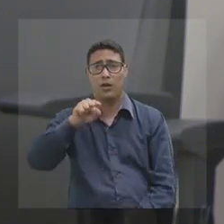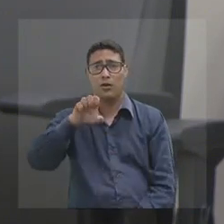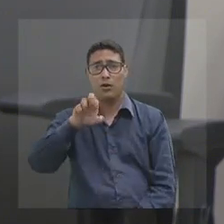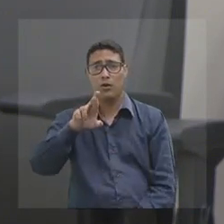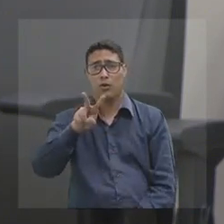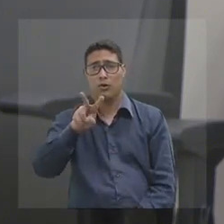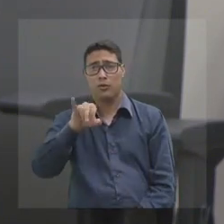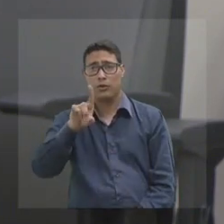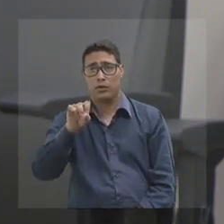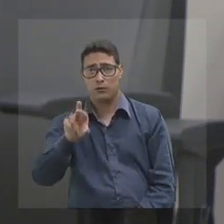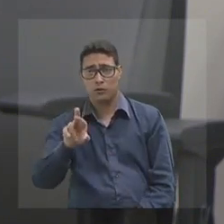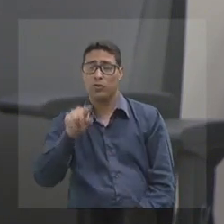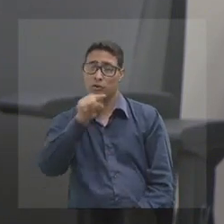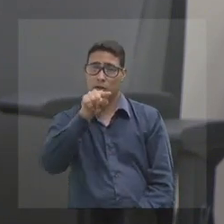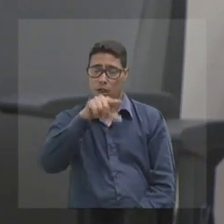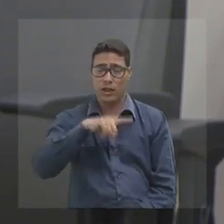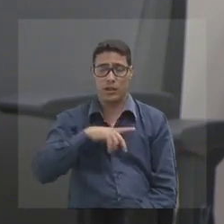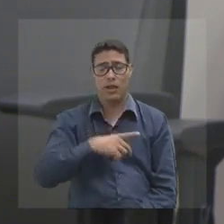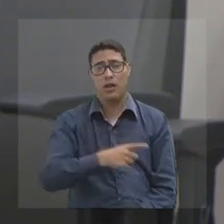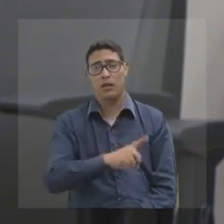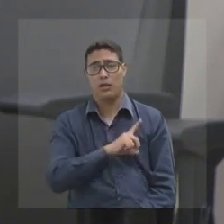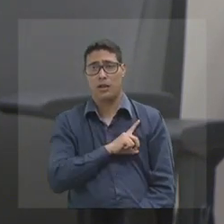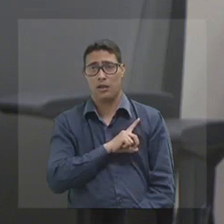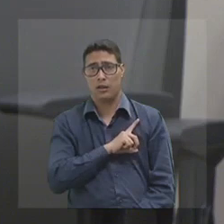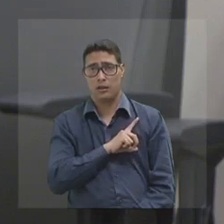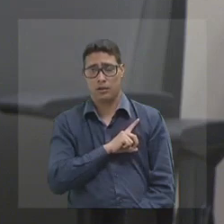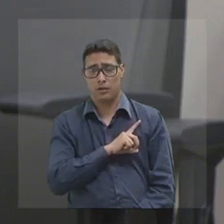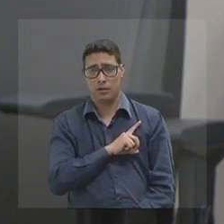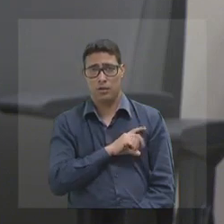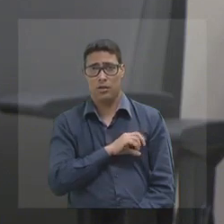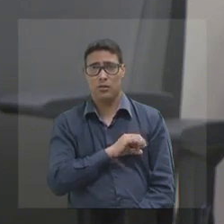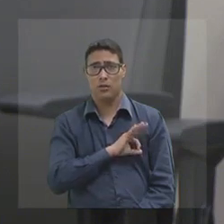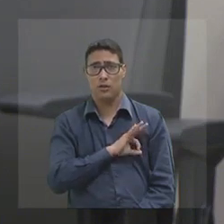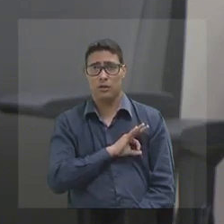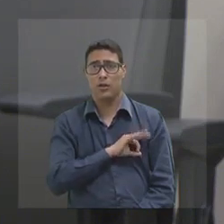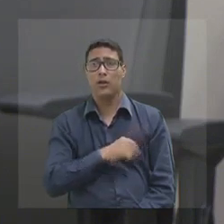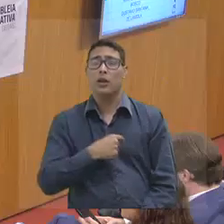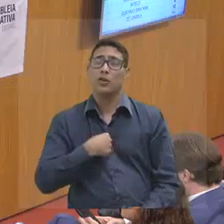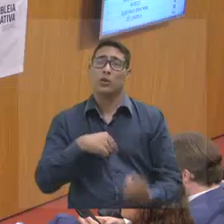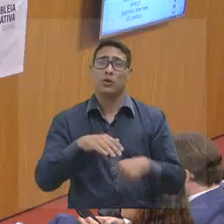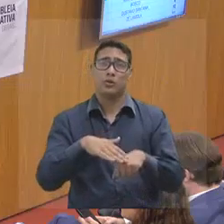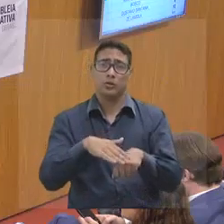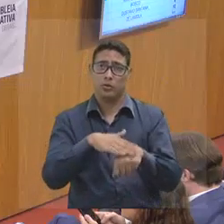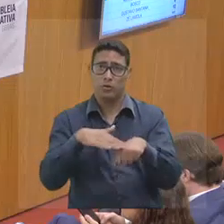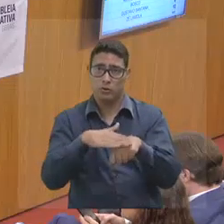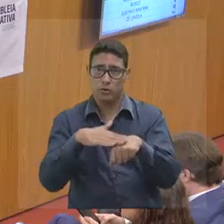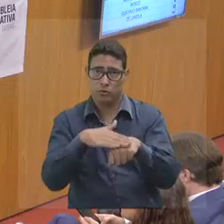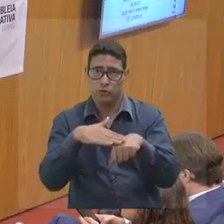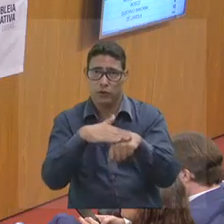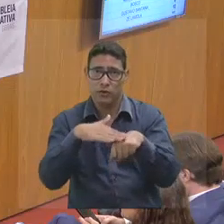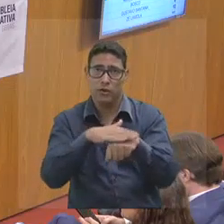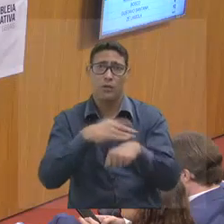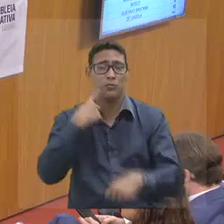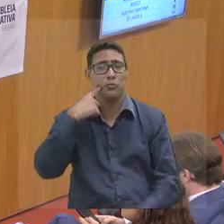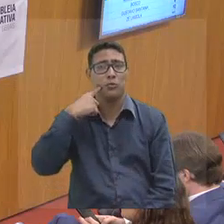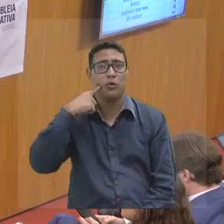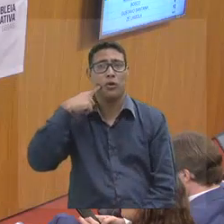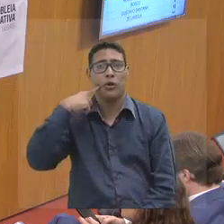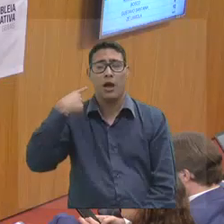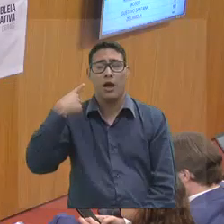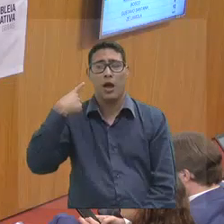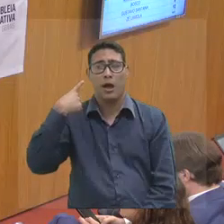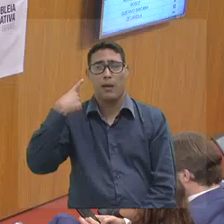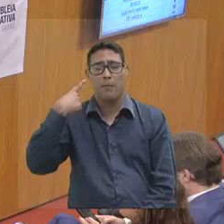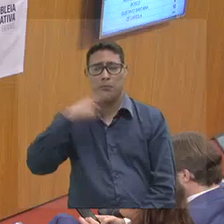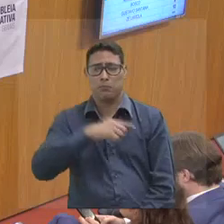delegacia e nós conversamos com a polícia militar né através da Coronel Graciele que comanda a área